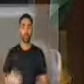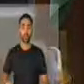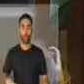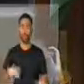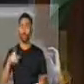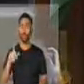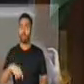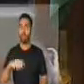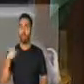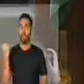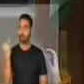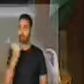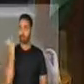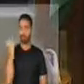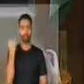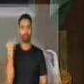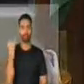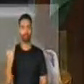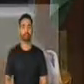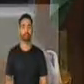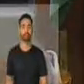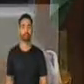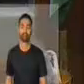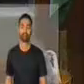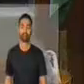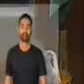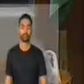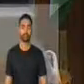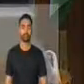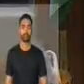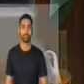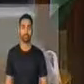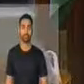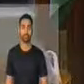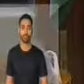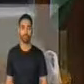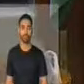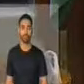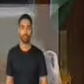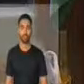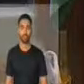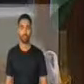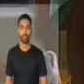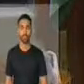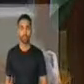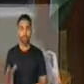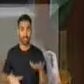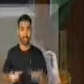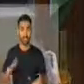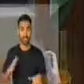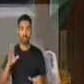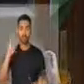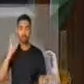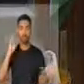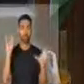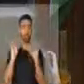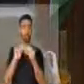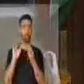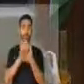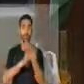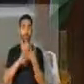deputado Caio, é tão fundamental e importante. Porque, às vezes, a gente não percebe a dimensão